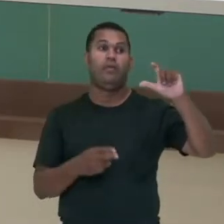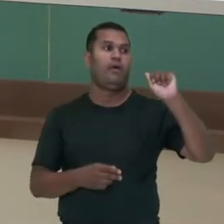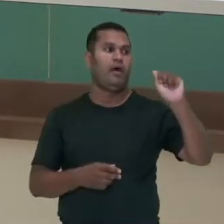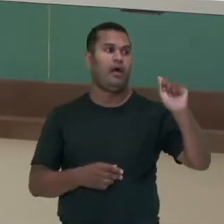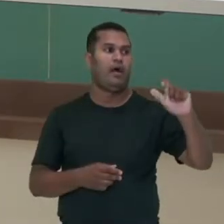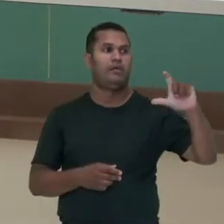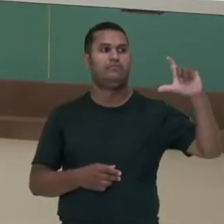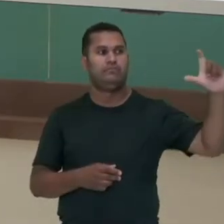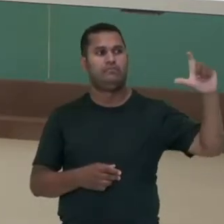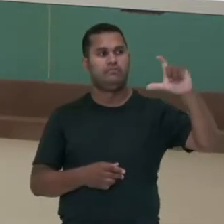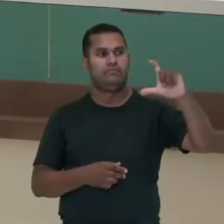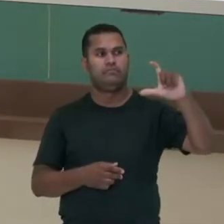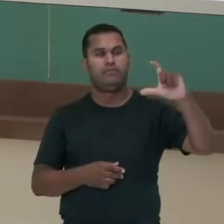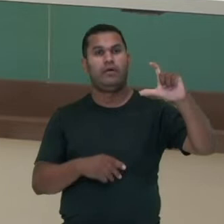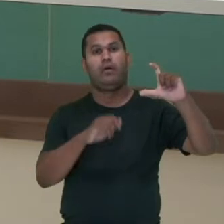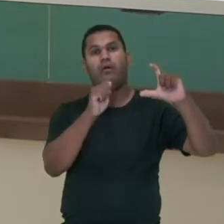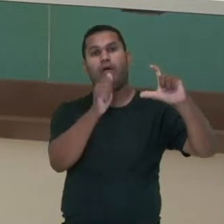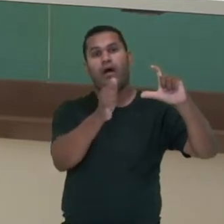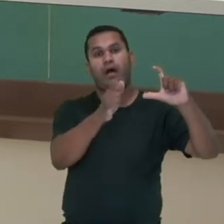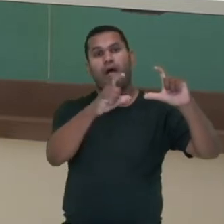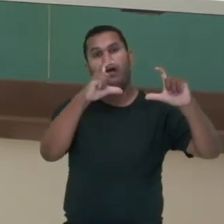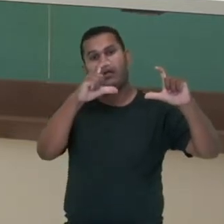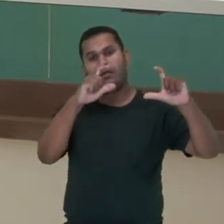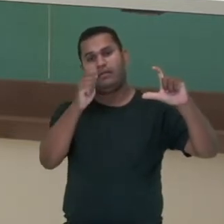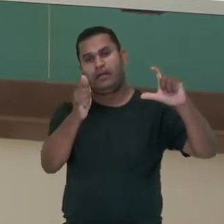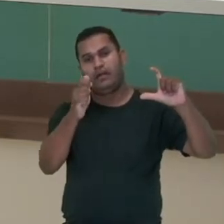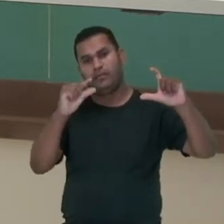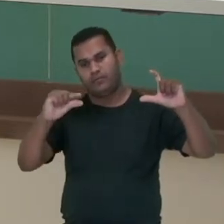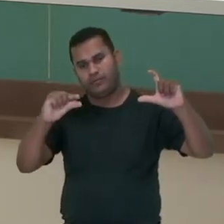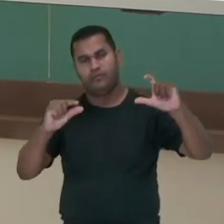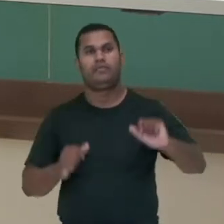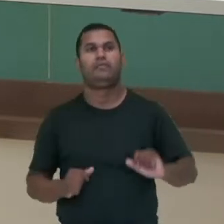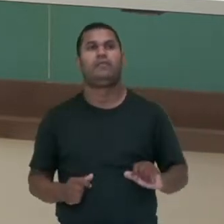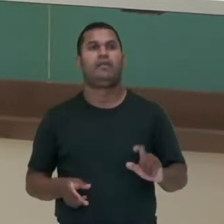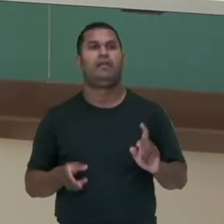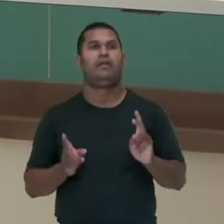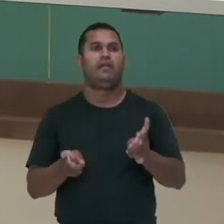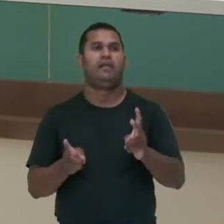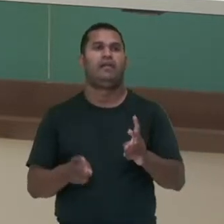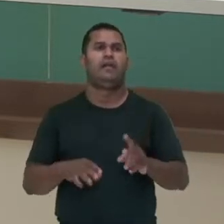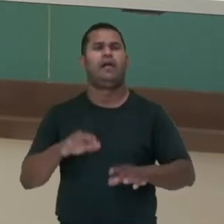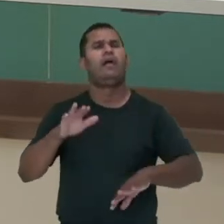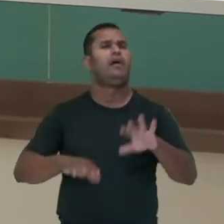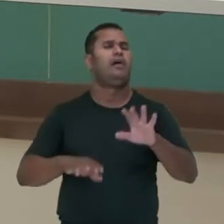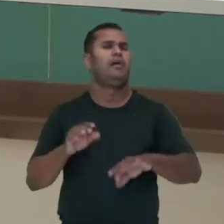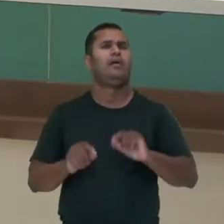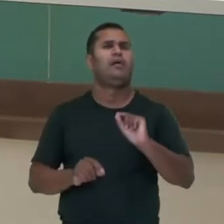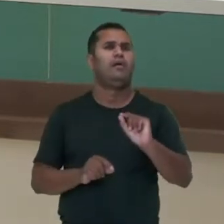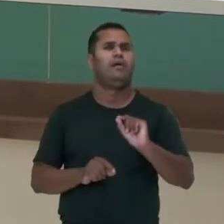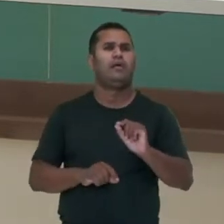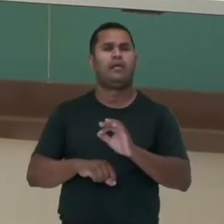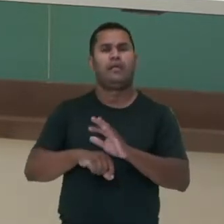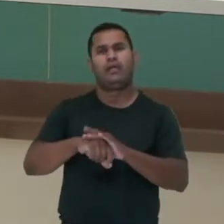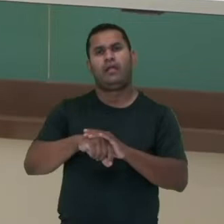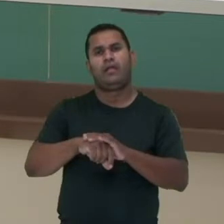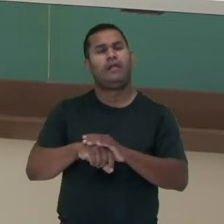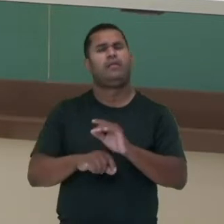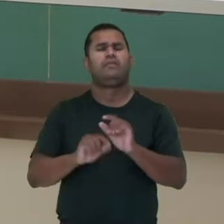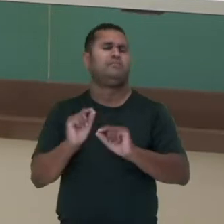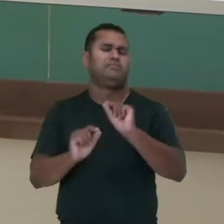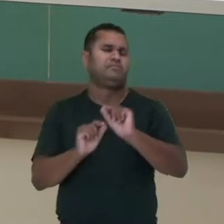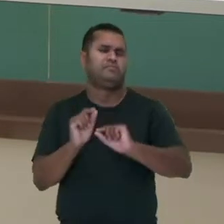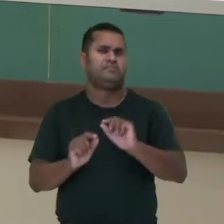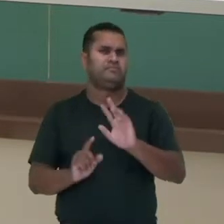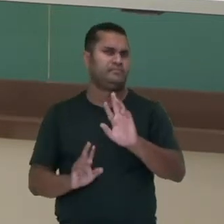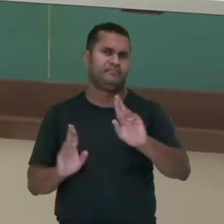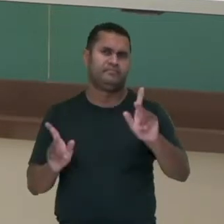os genótipos e fenótipos envolvidos nessa condição. Essa condição é um gene que bloqueia ali o mecanismo de produção